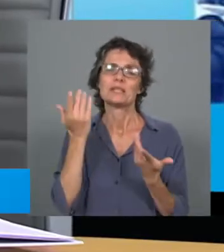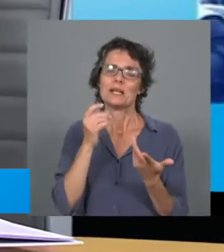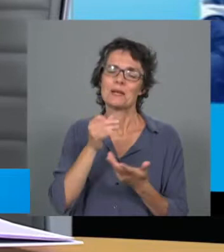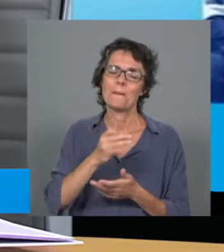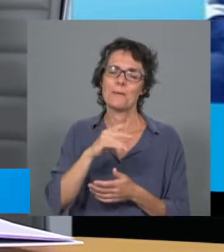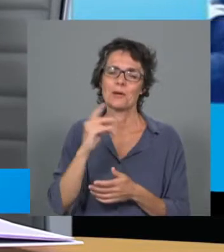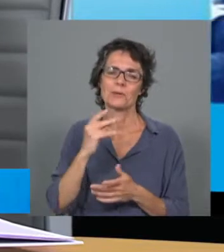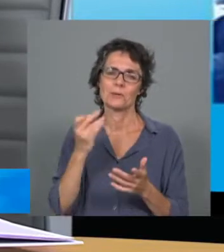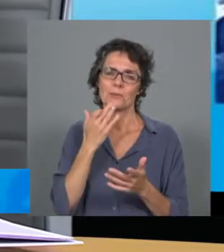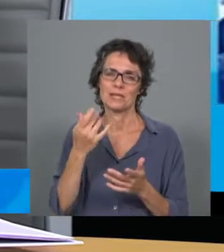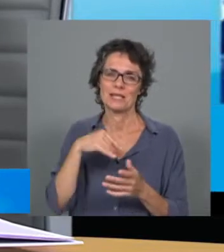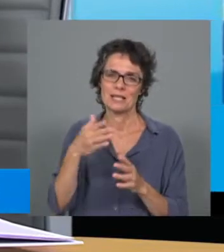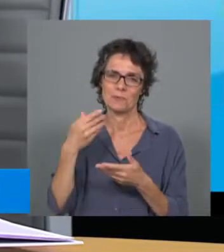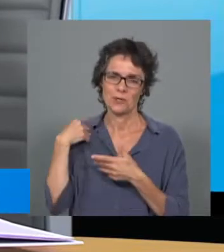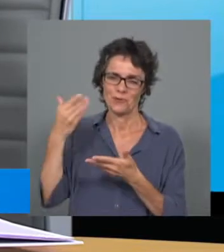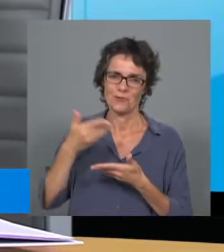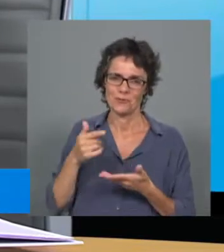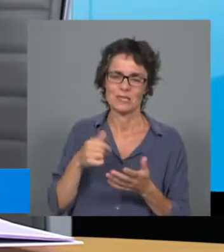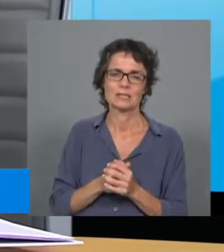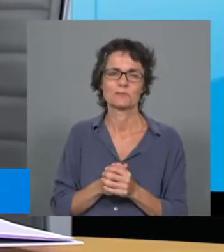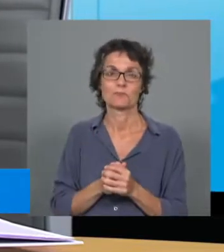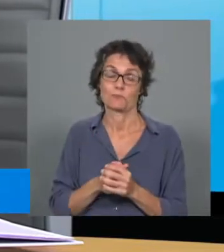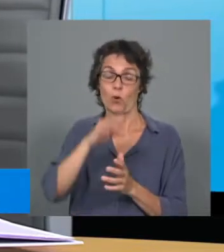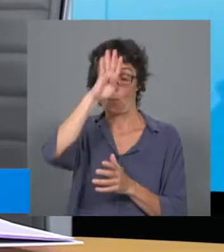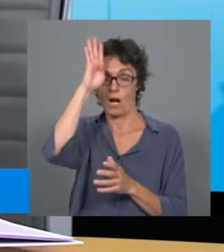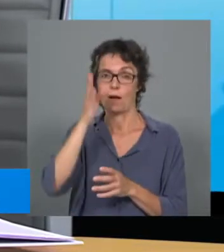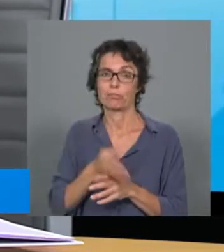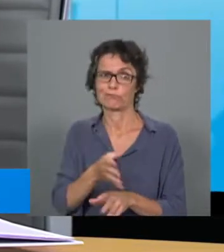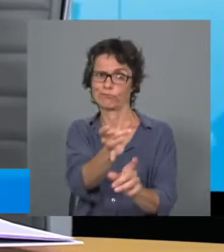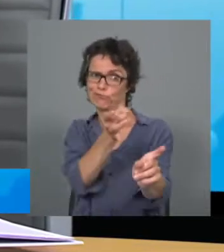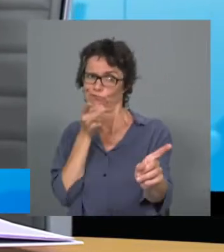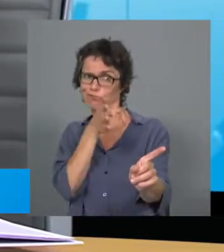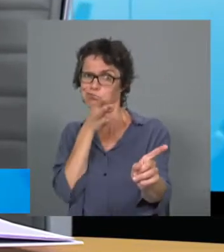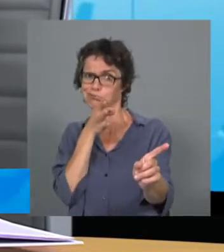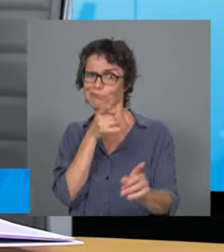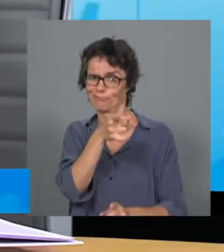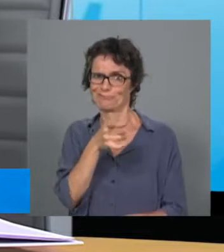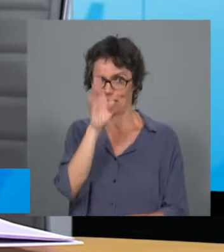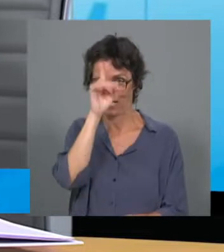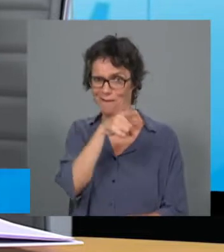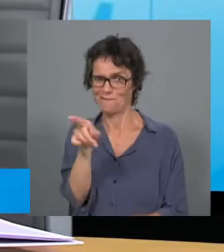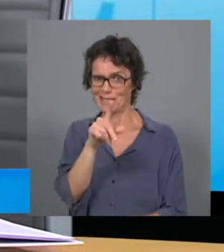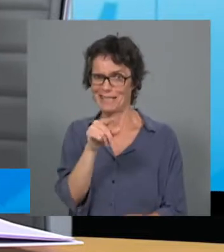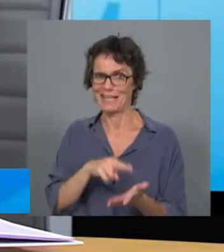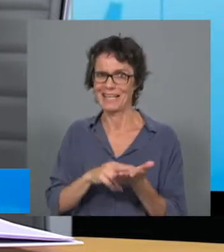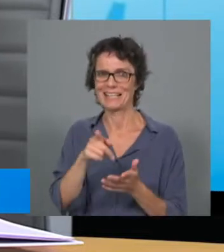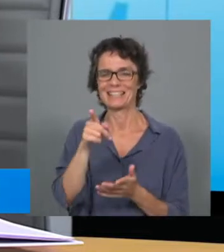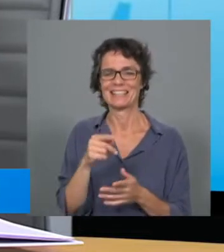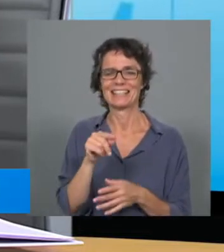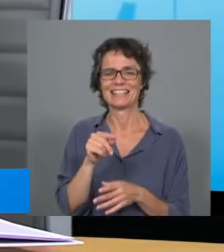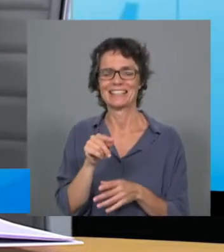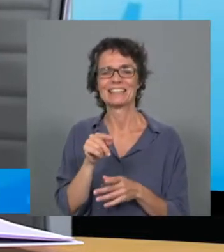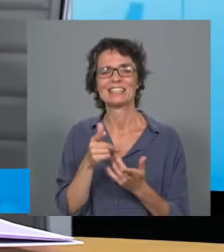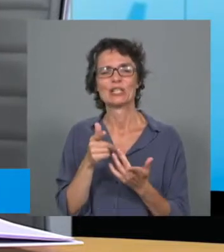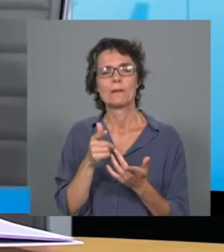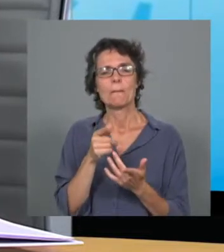Francisco tem sido sempre um homem de atirar setas muito certeiras. E uma delas tem sido a tónica que ele tem dado à